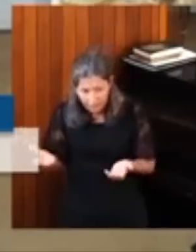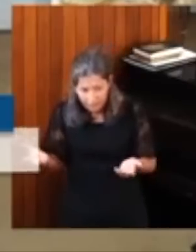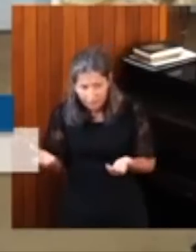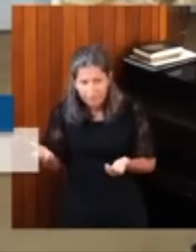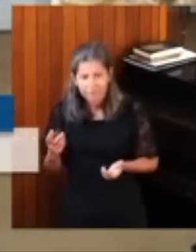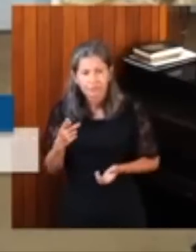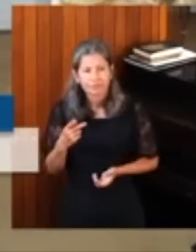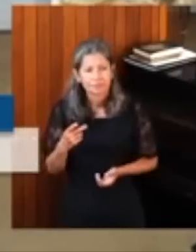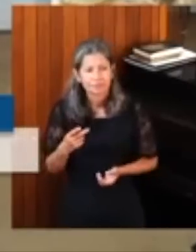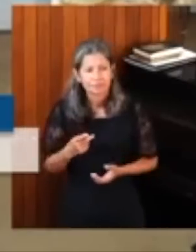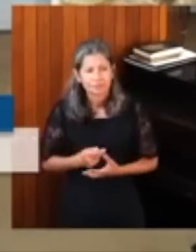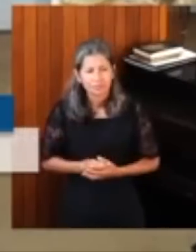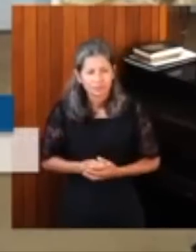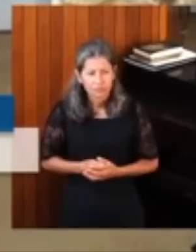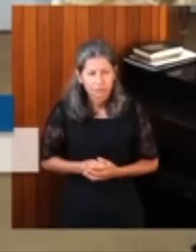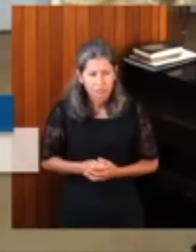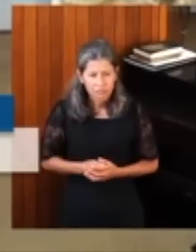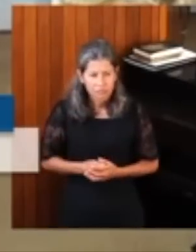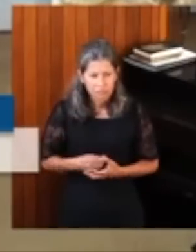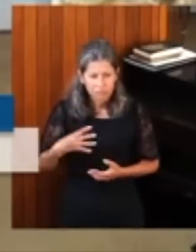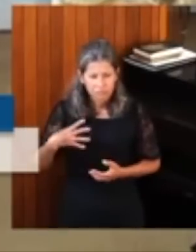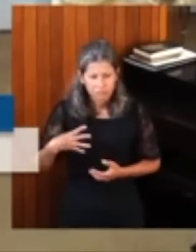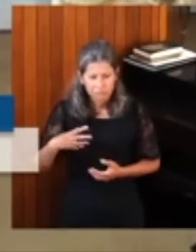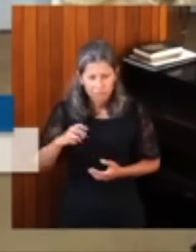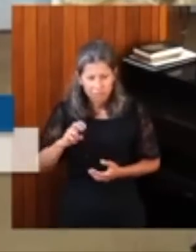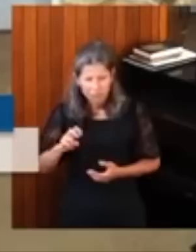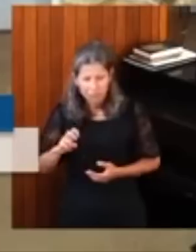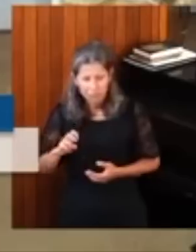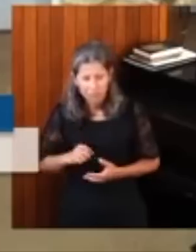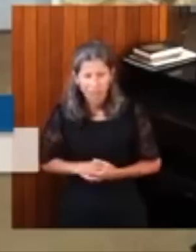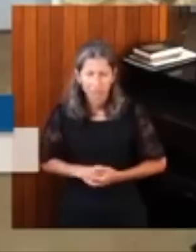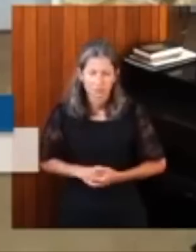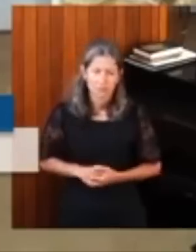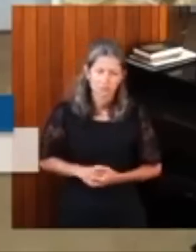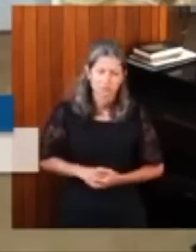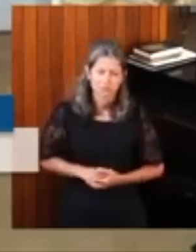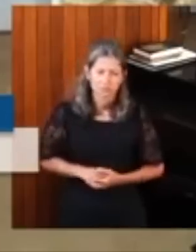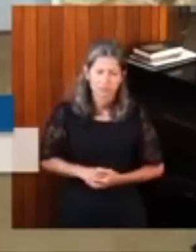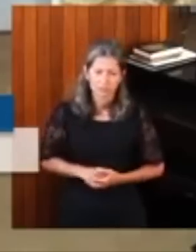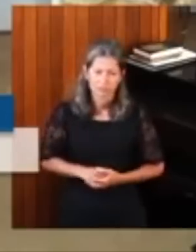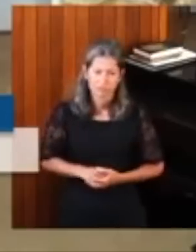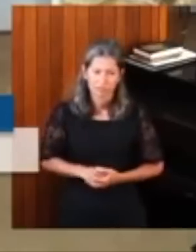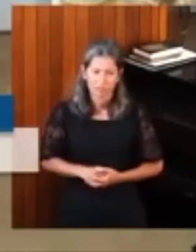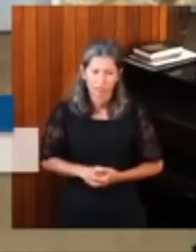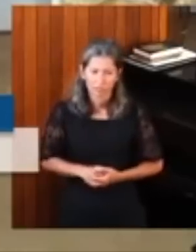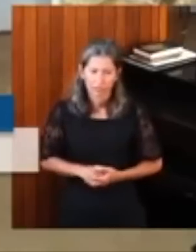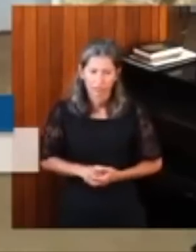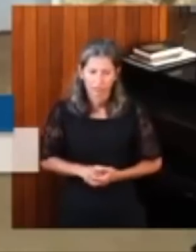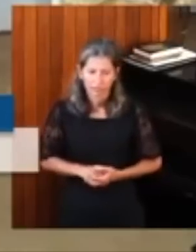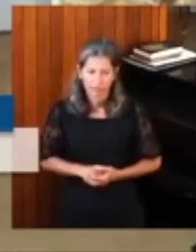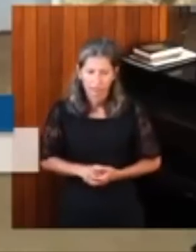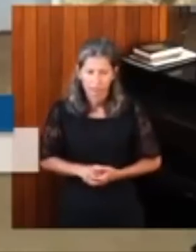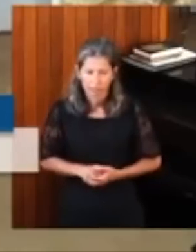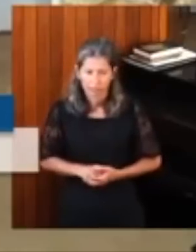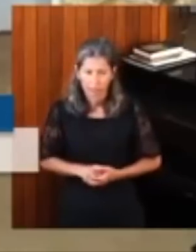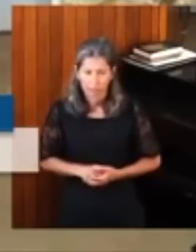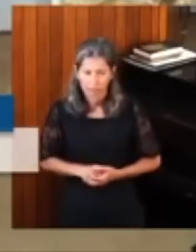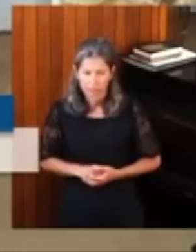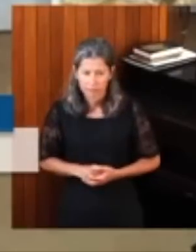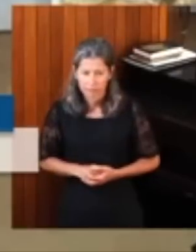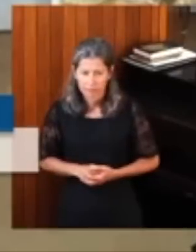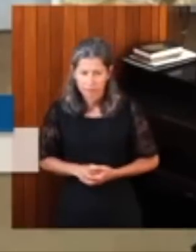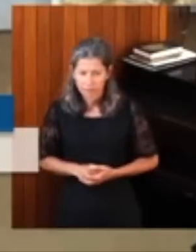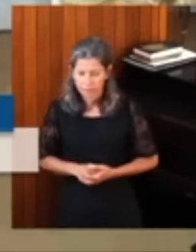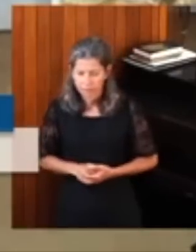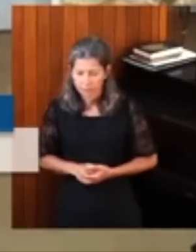dele. Mas eu acho que vai dar tempo, tá? O livrinho selado e a besta do abismo. Vamos para o